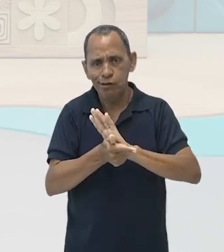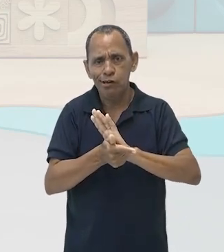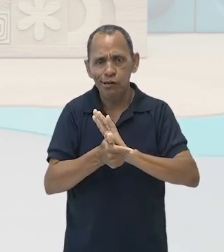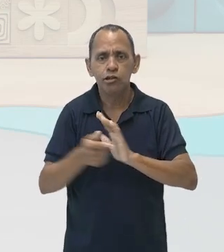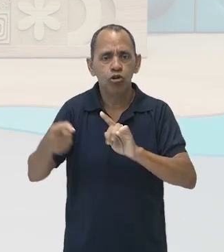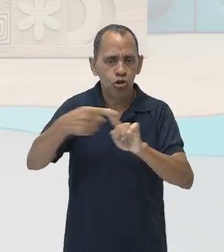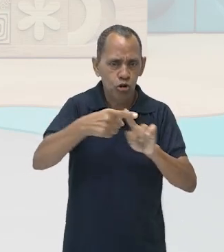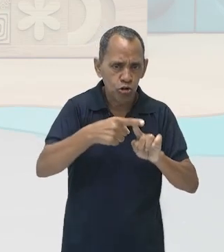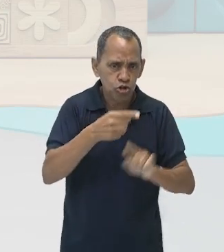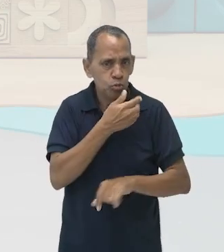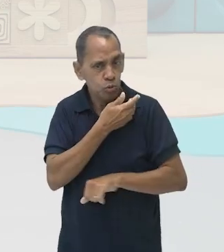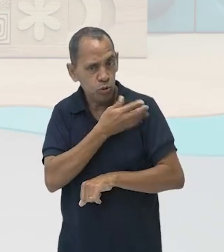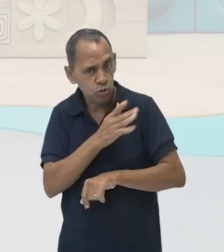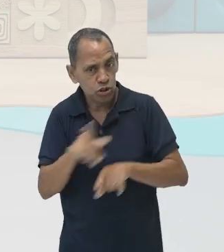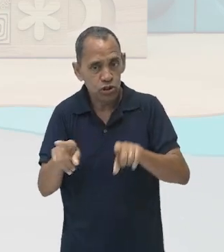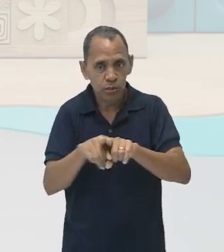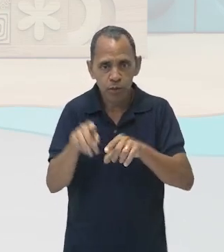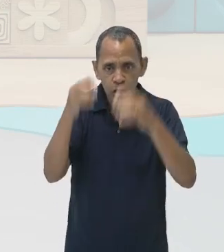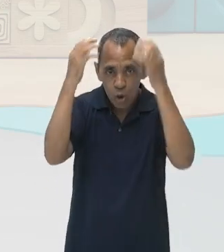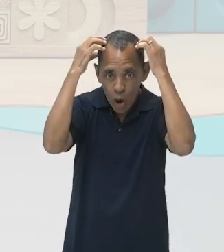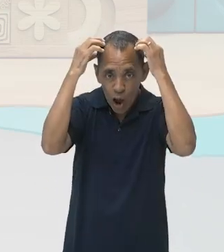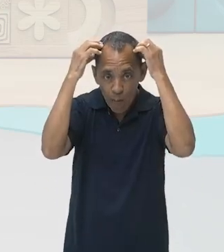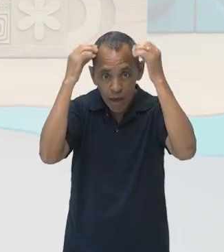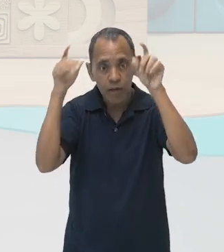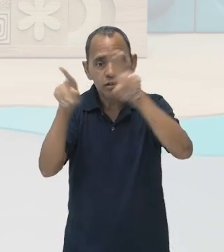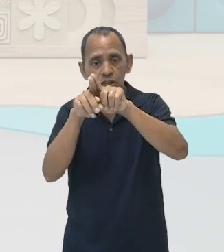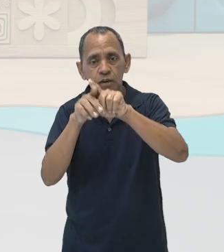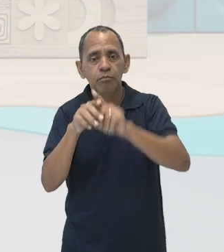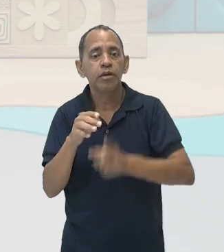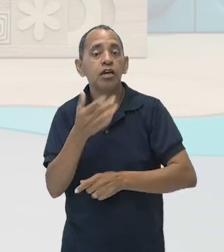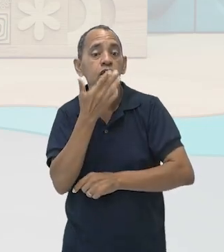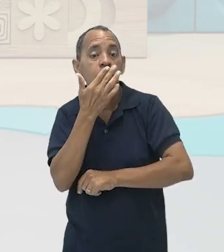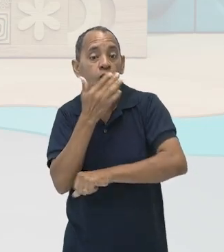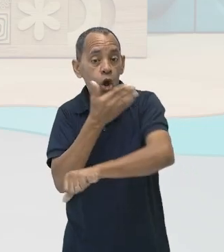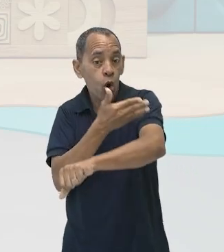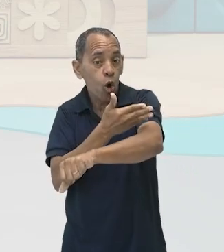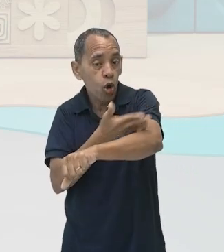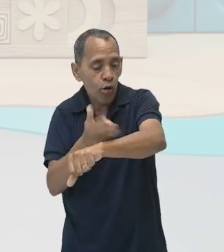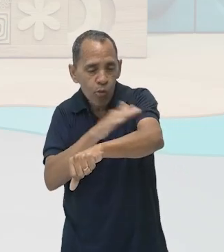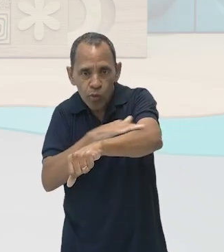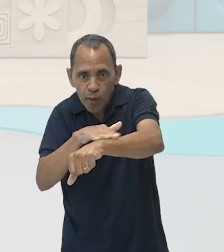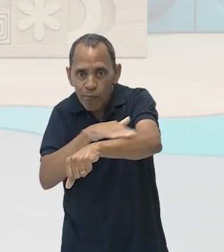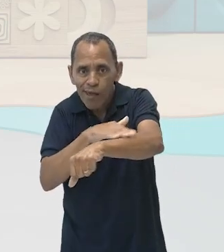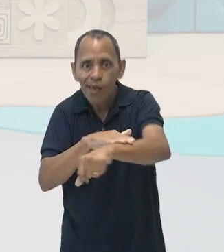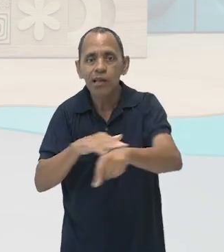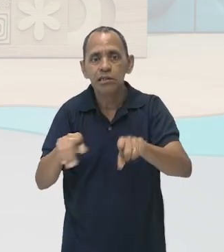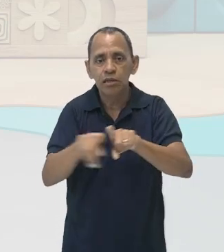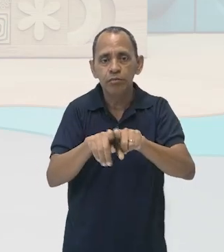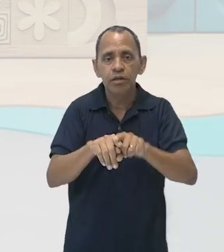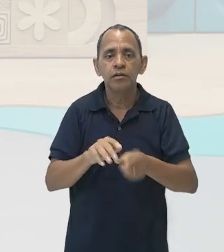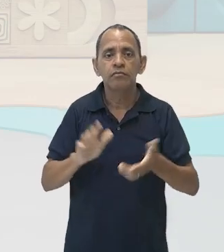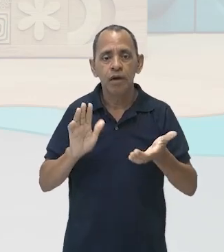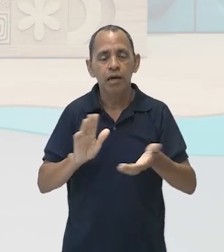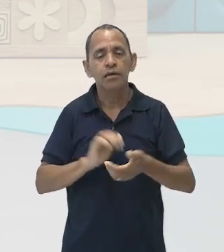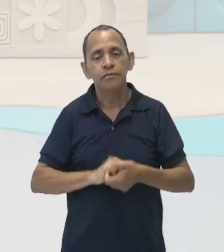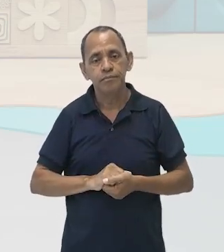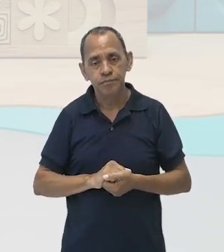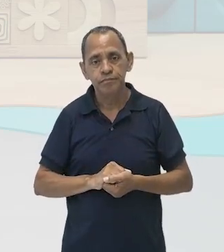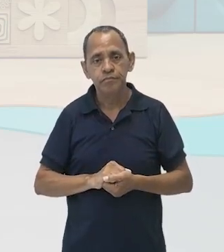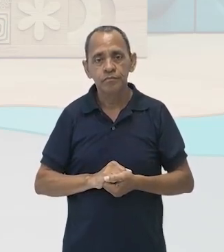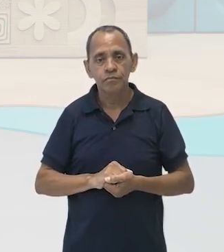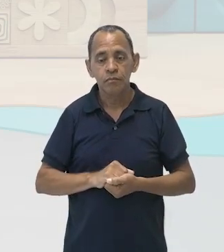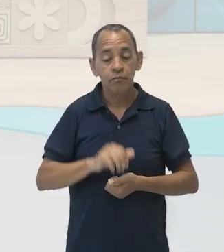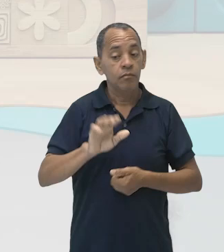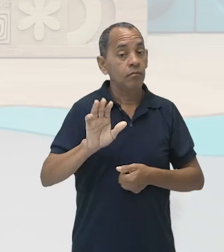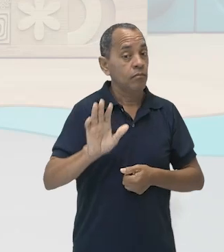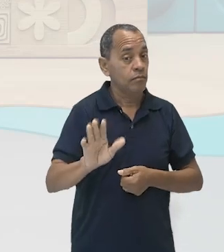de preconceito, o cabelo, a cor da pele, mas agora eu quero apresentar para vocês outros tipos de